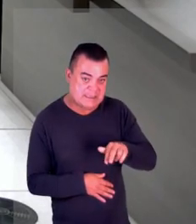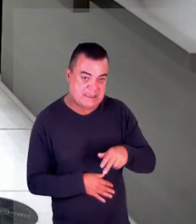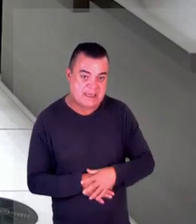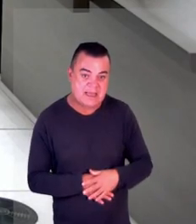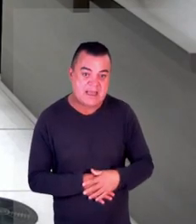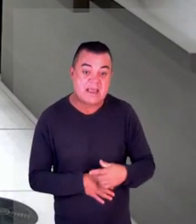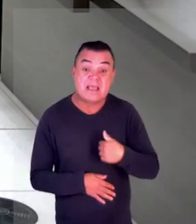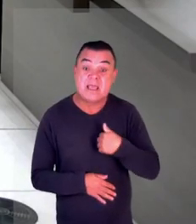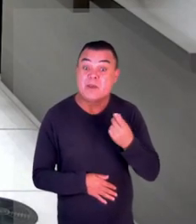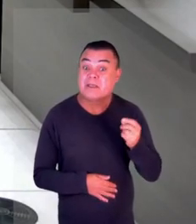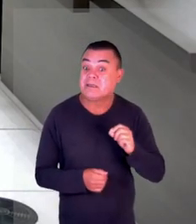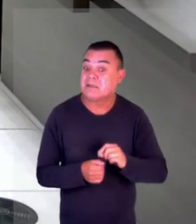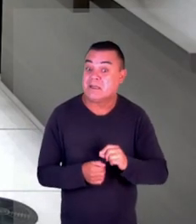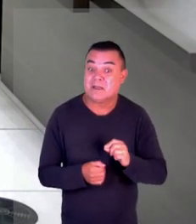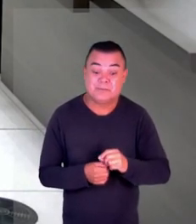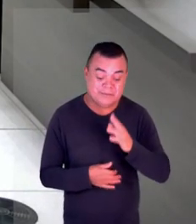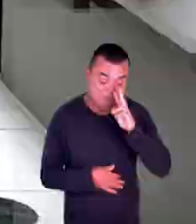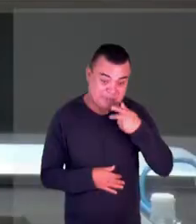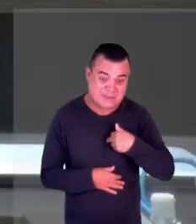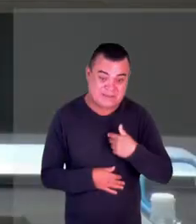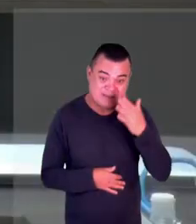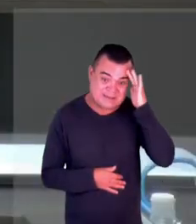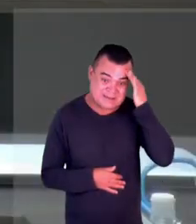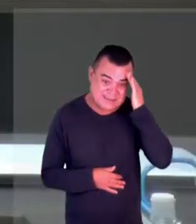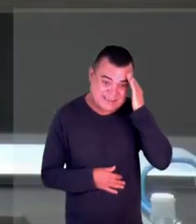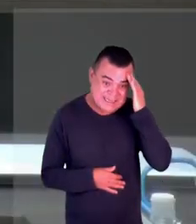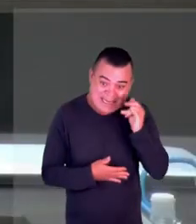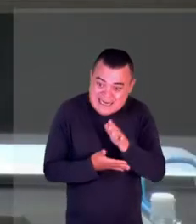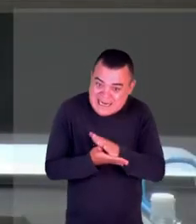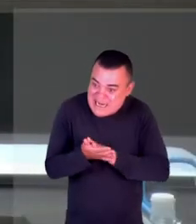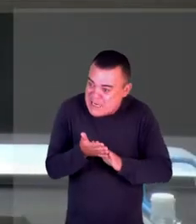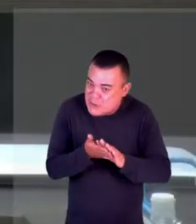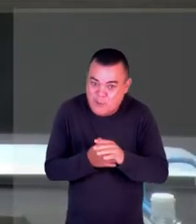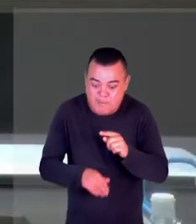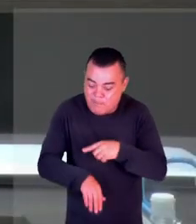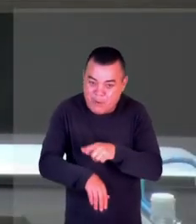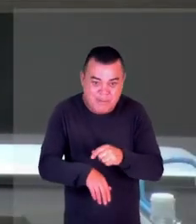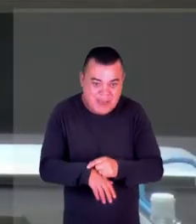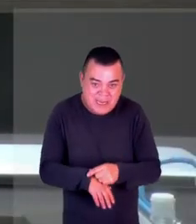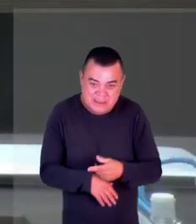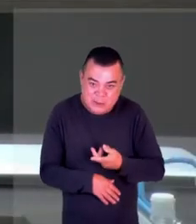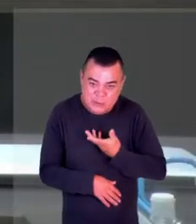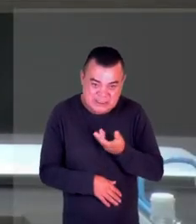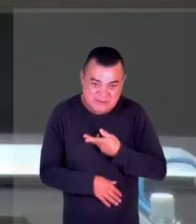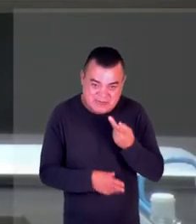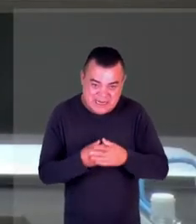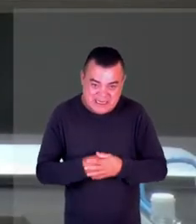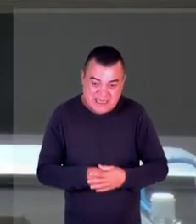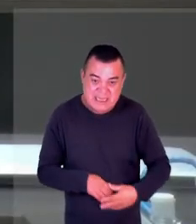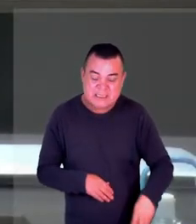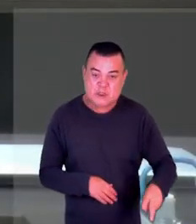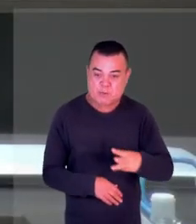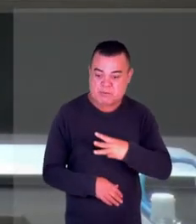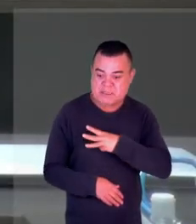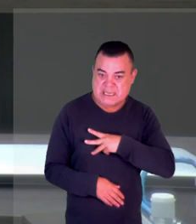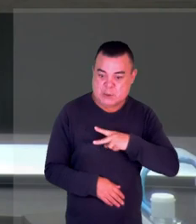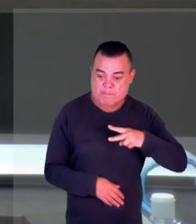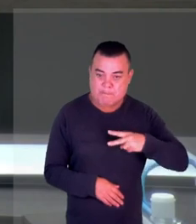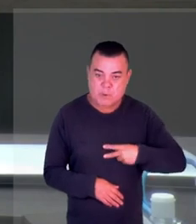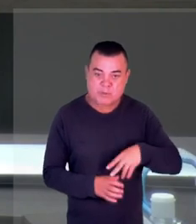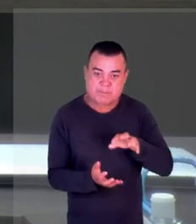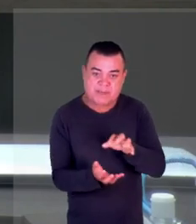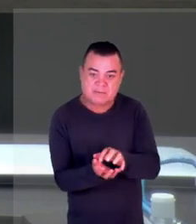me fiz entender Jaqueline em nenhum momento eu quis dizer que o ministério público de Pernambuco cometia alguma